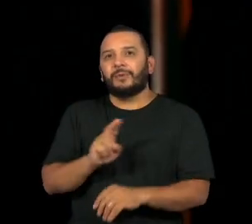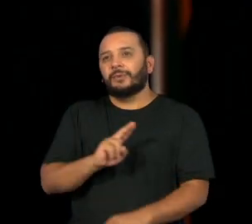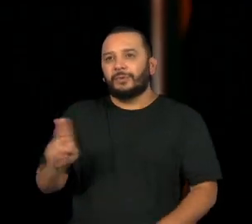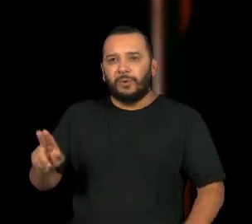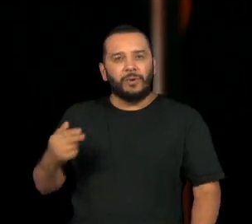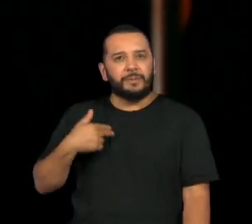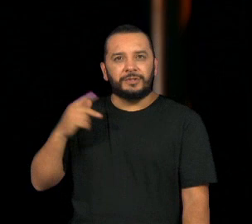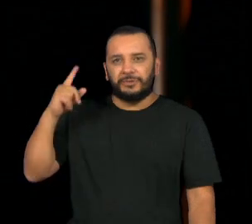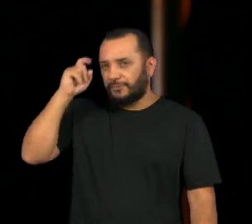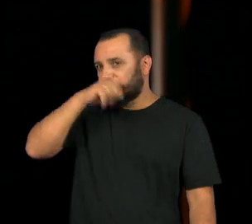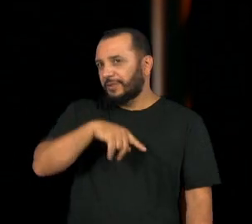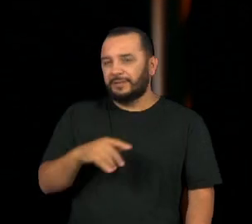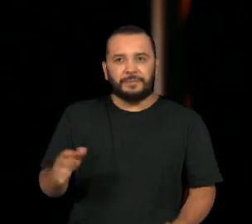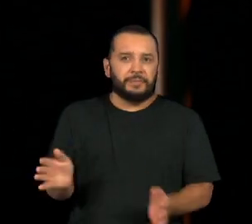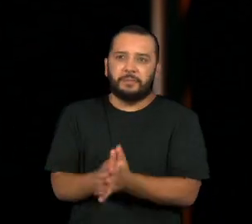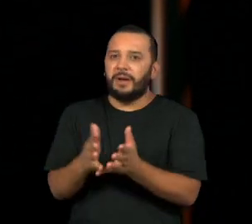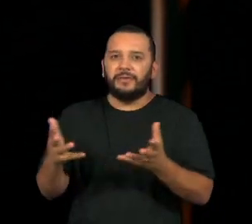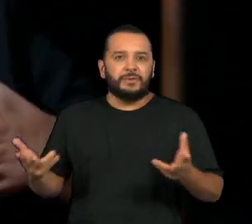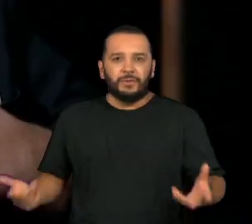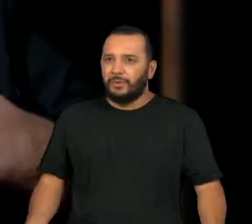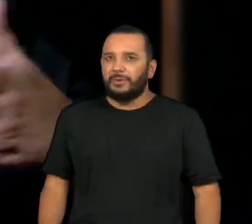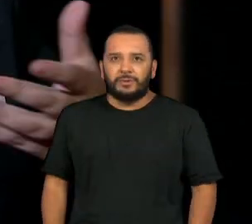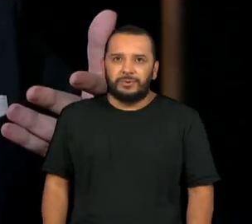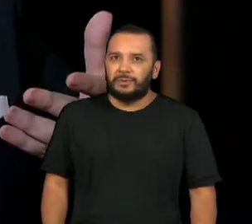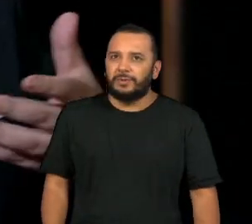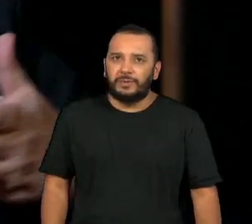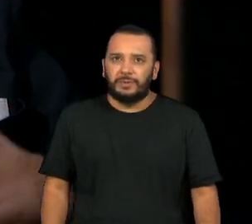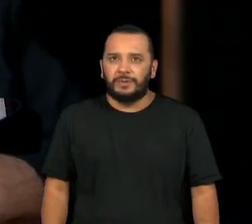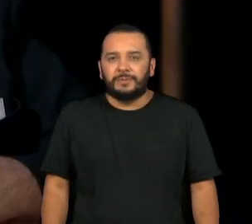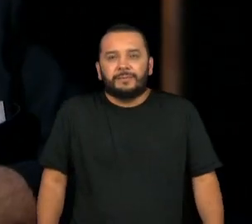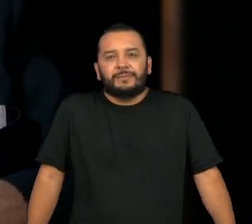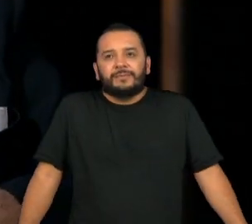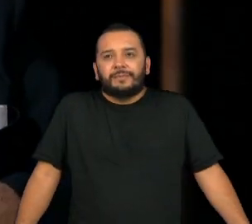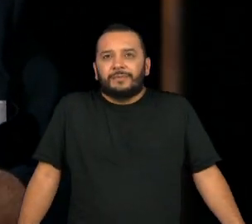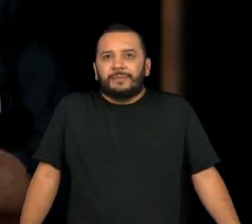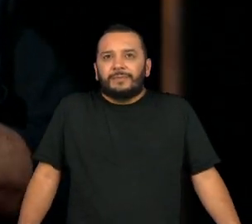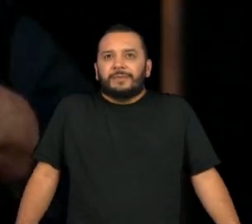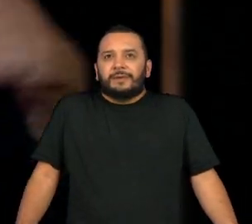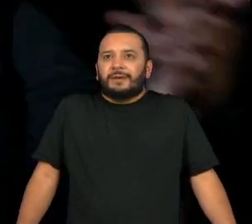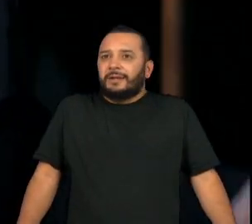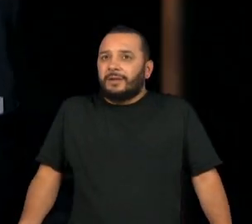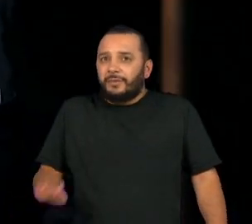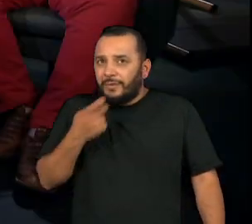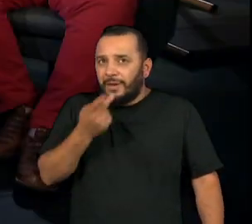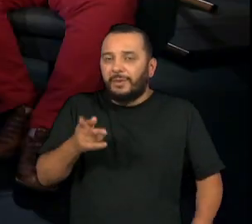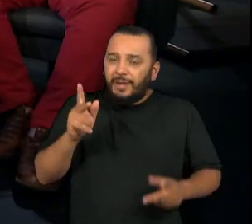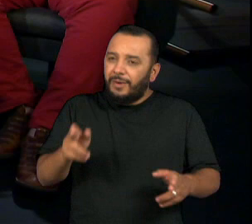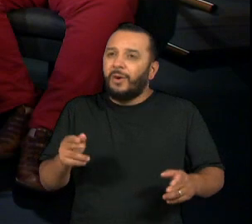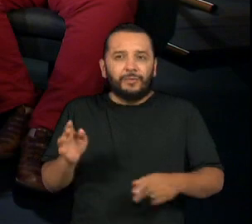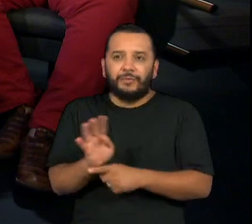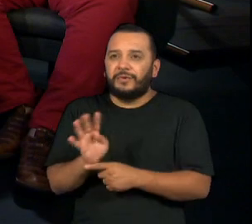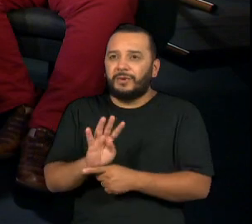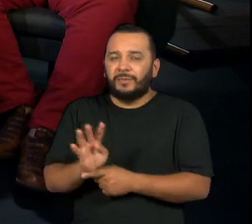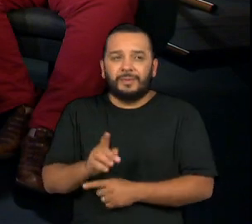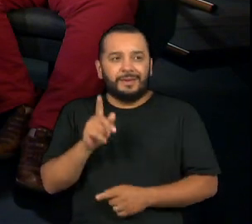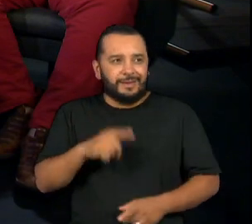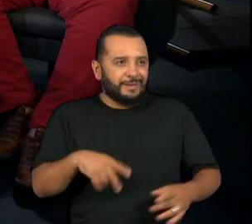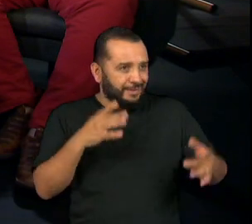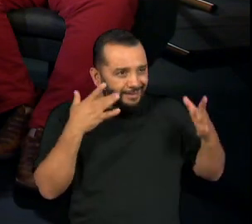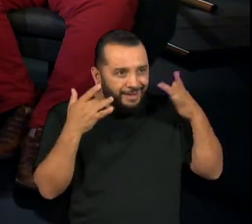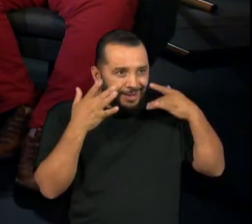coisa maravilhoso isso, Eu não falo isso eu falo isso é um filme. É uma peça